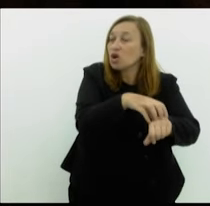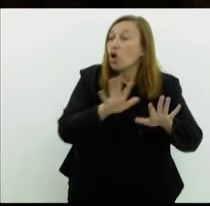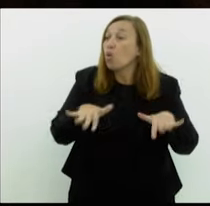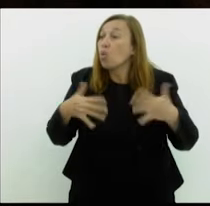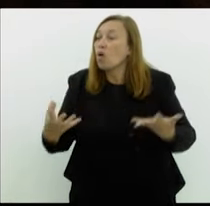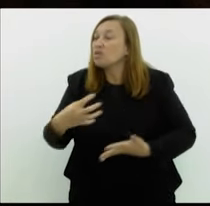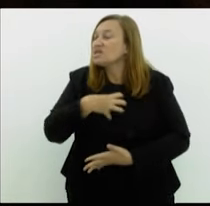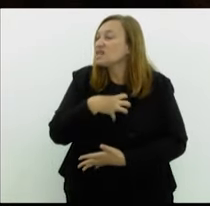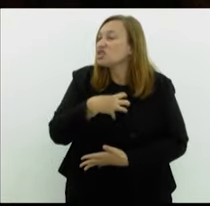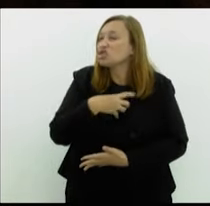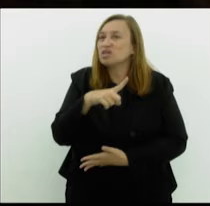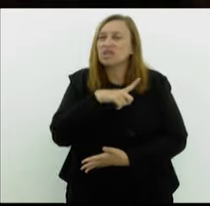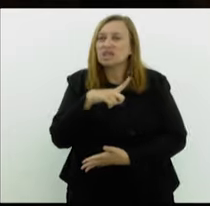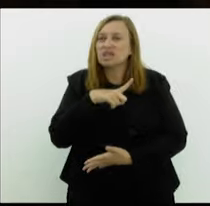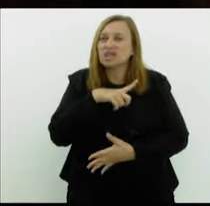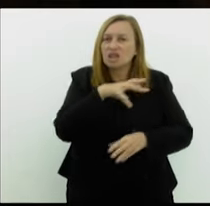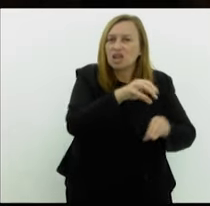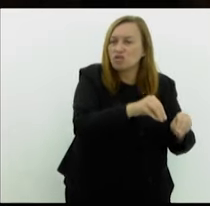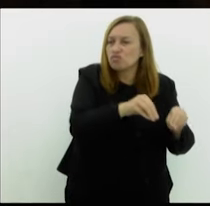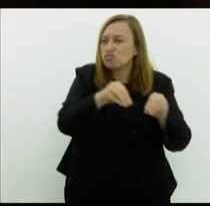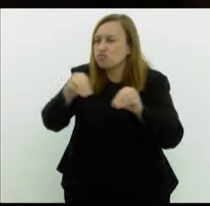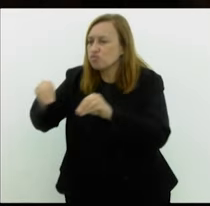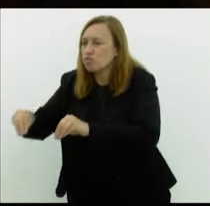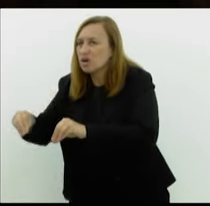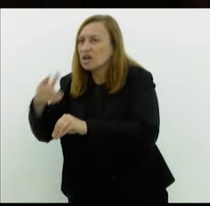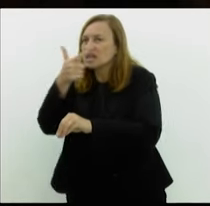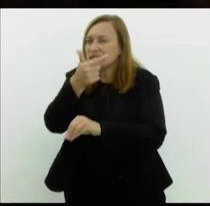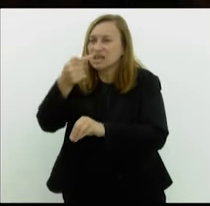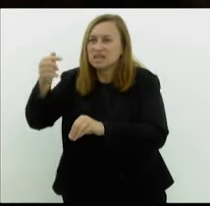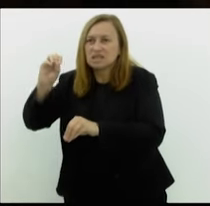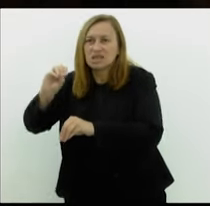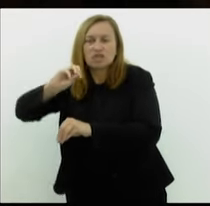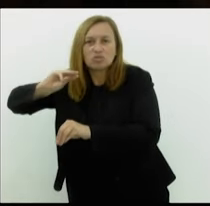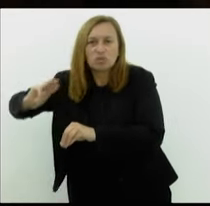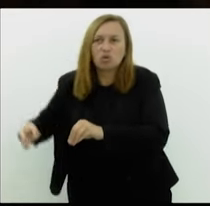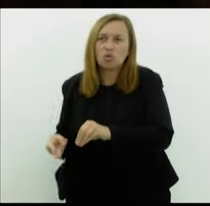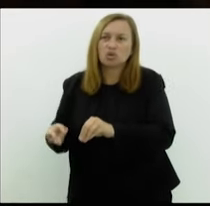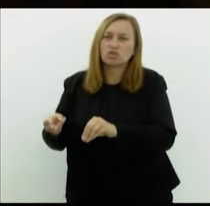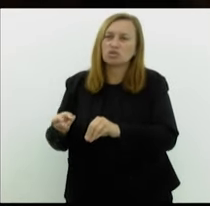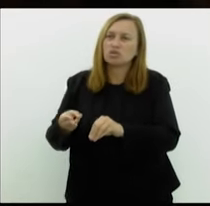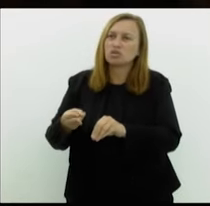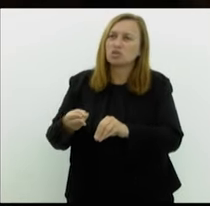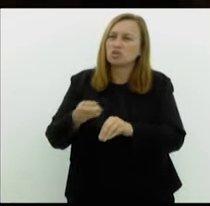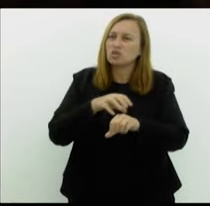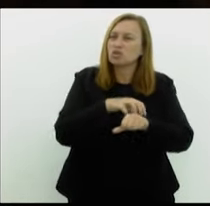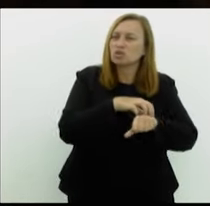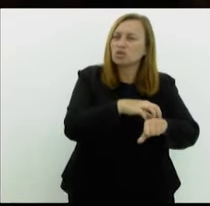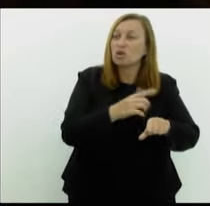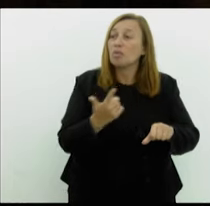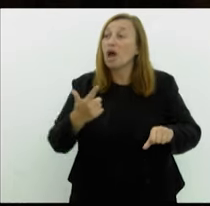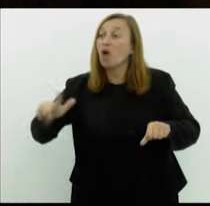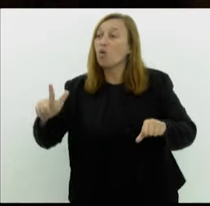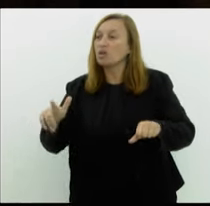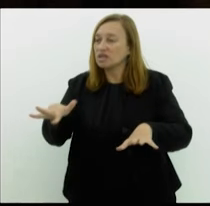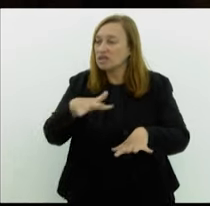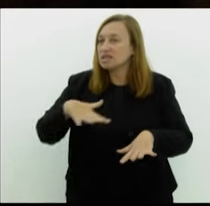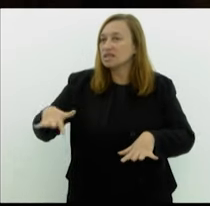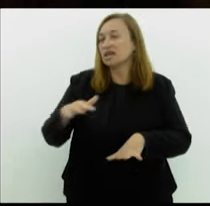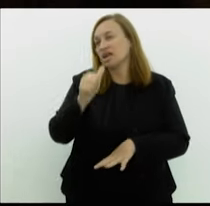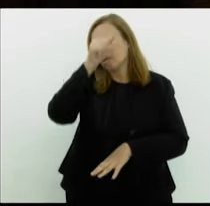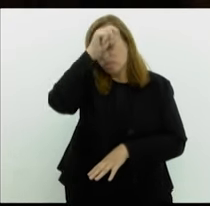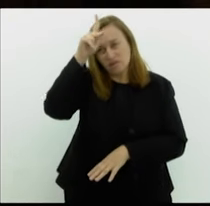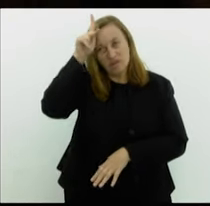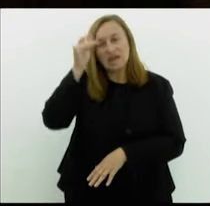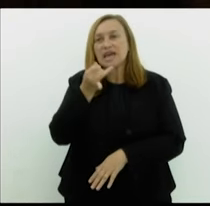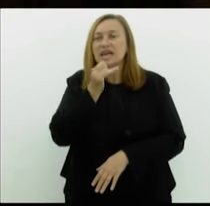pede um empréstimo, ele remanejar 700 milhões de reais do transporte para outras aberrações da prefeitura, como,